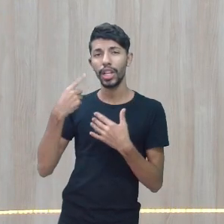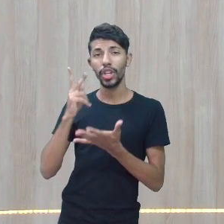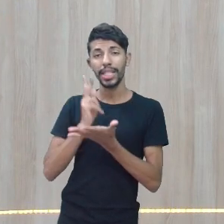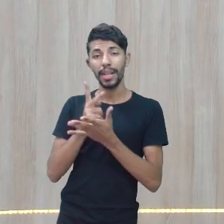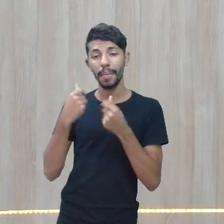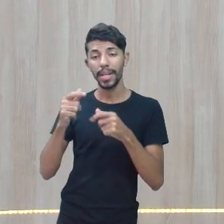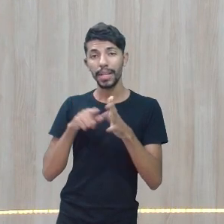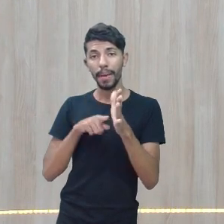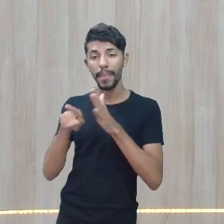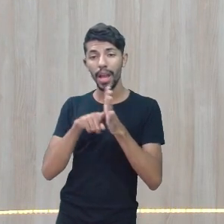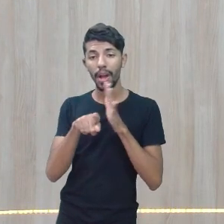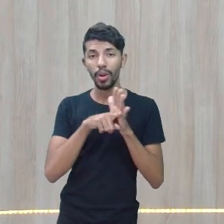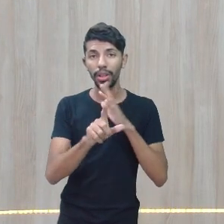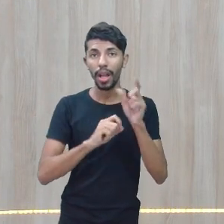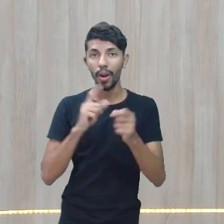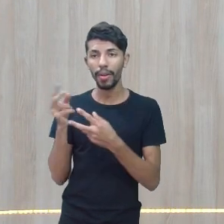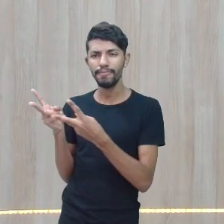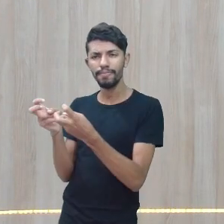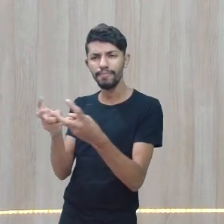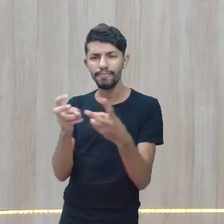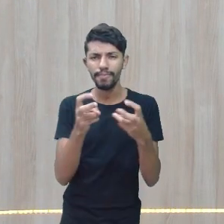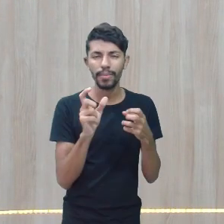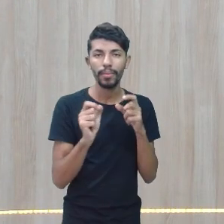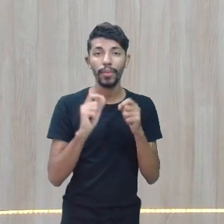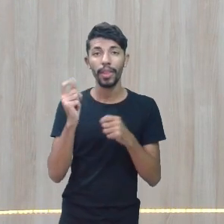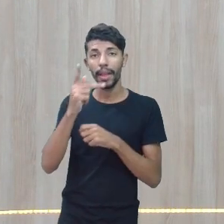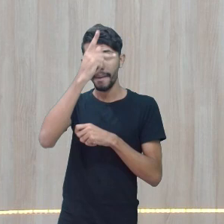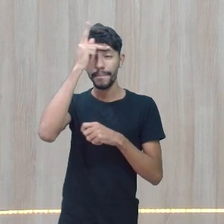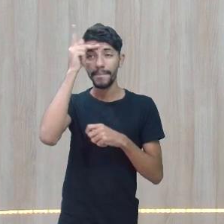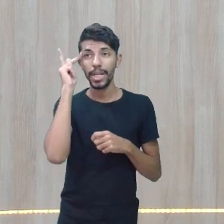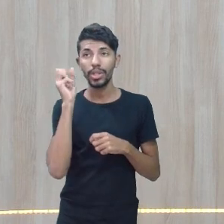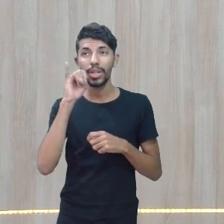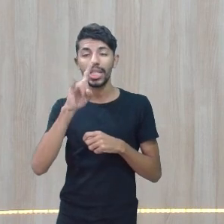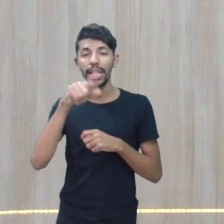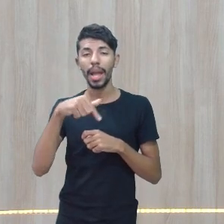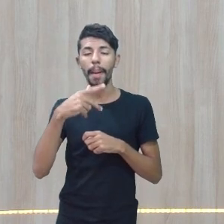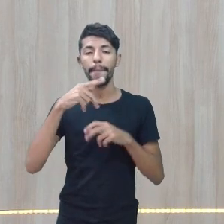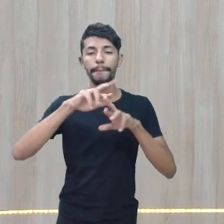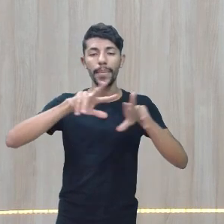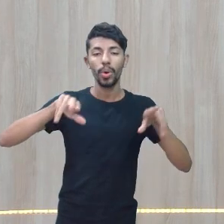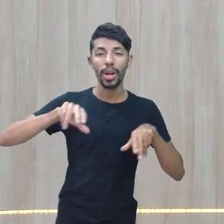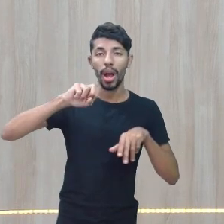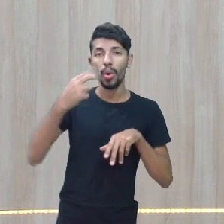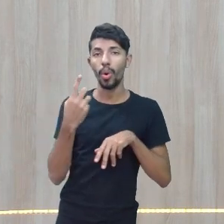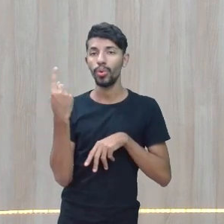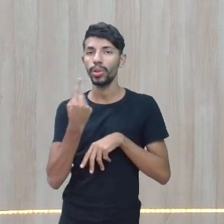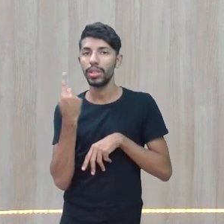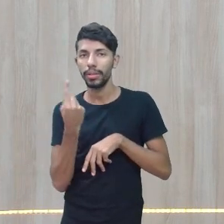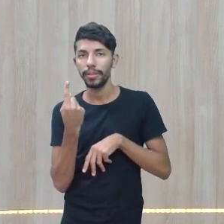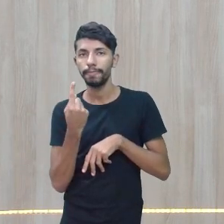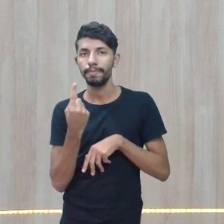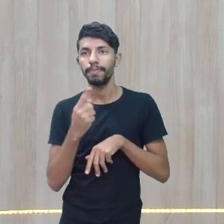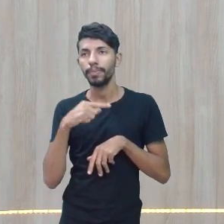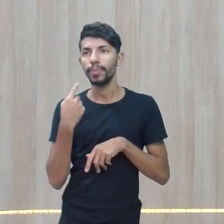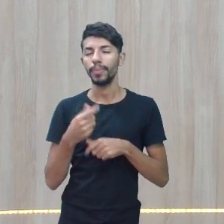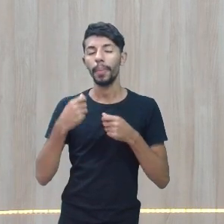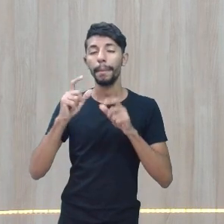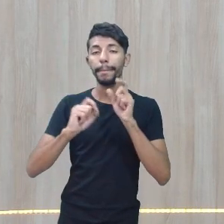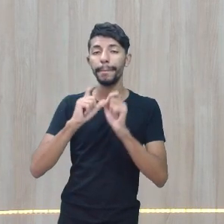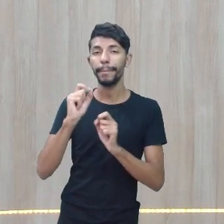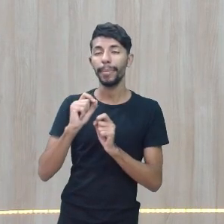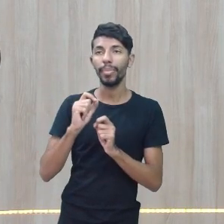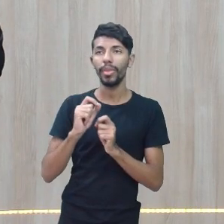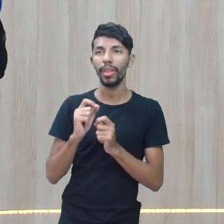não é? Perceber essa pessoa, se está no plural ou no singular, nós devemos ver, não é? Qual